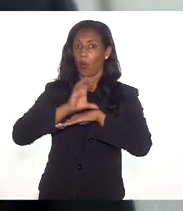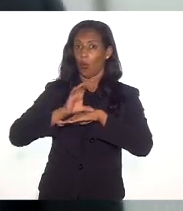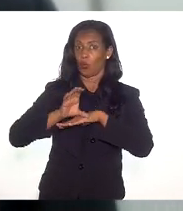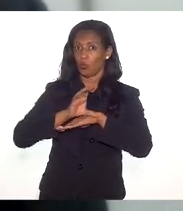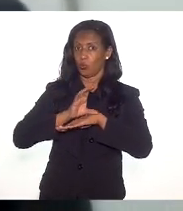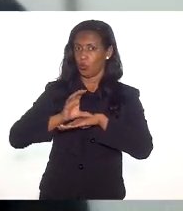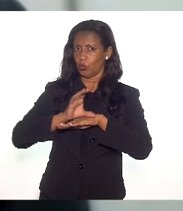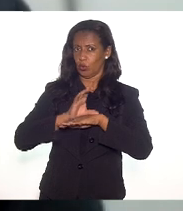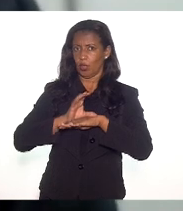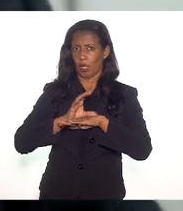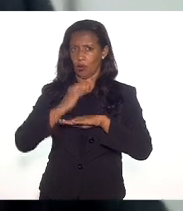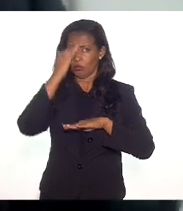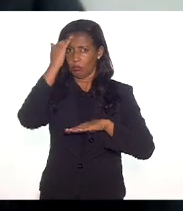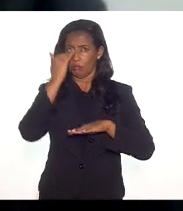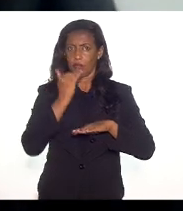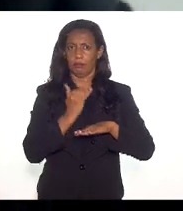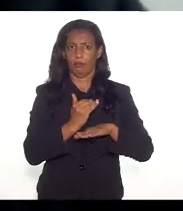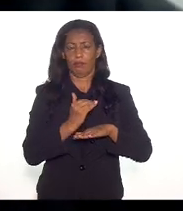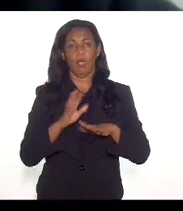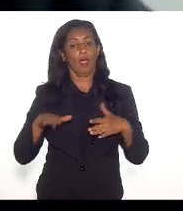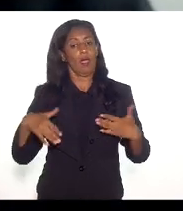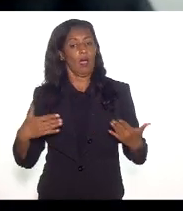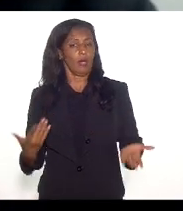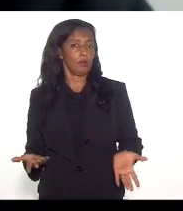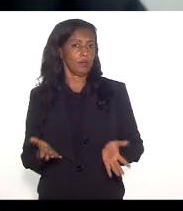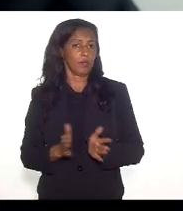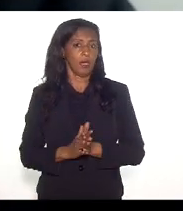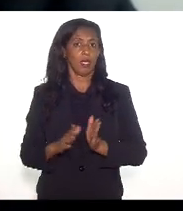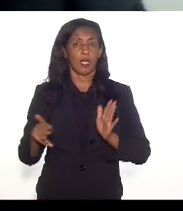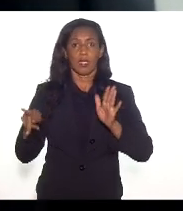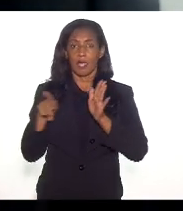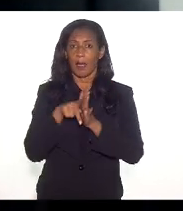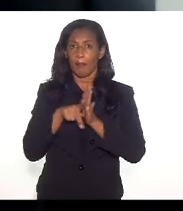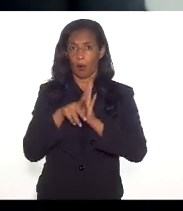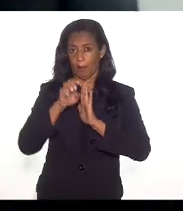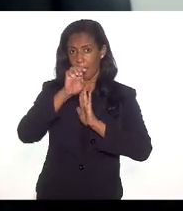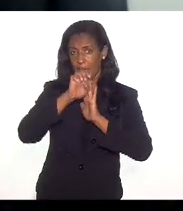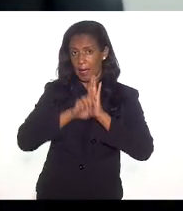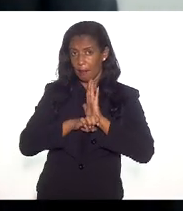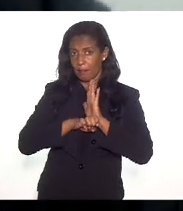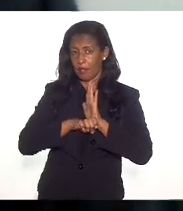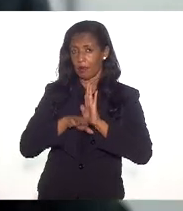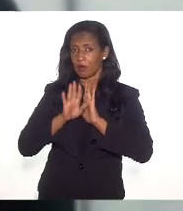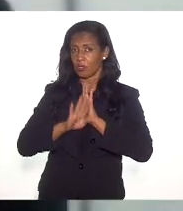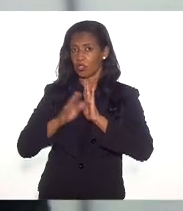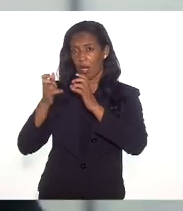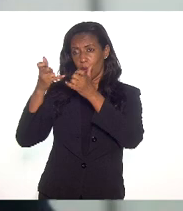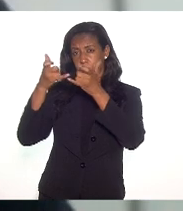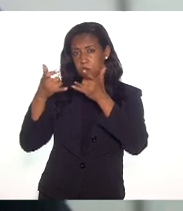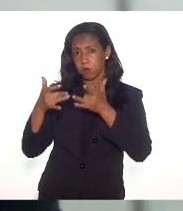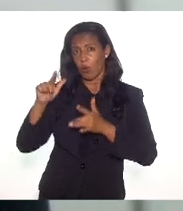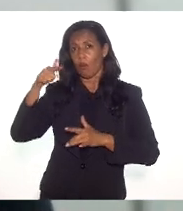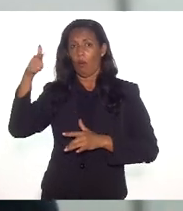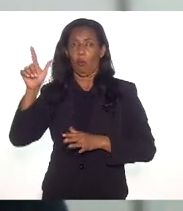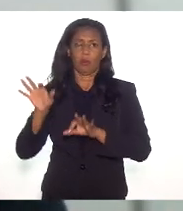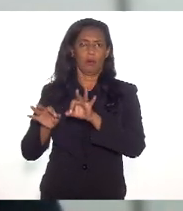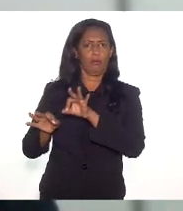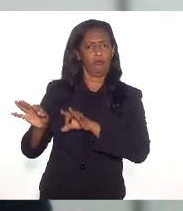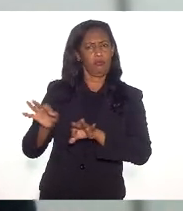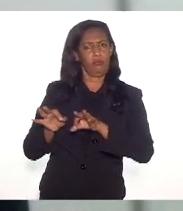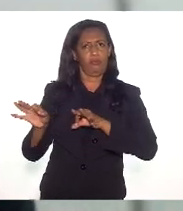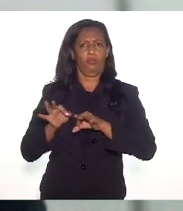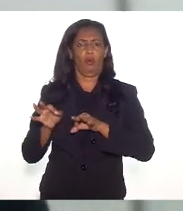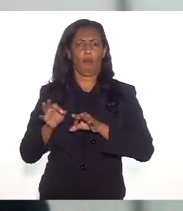constitucionais, a não ser que a própria emenda constitucional explicite uma outra forma